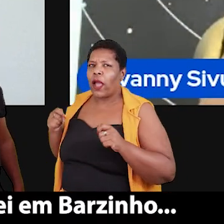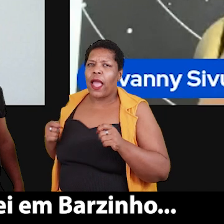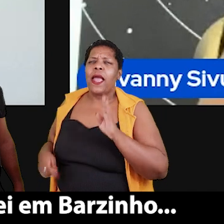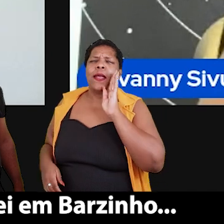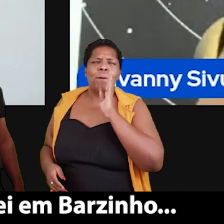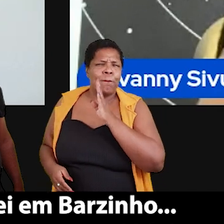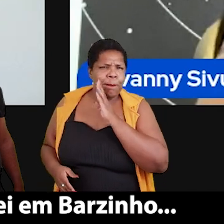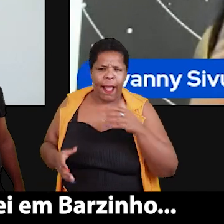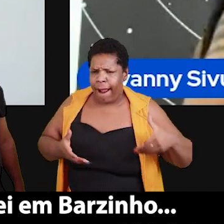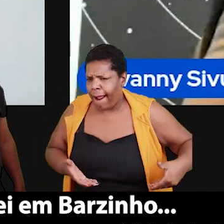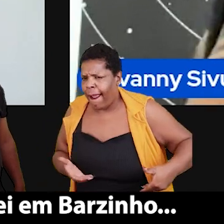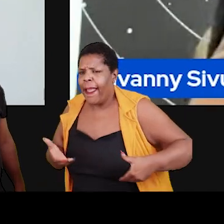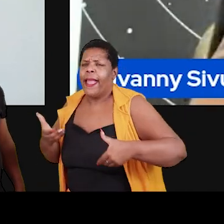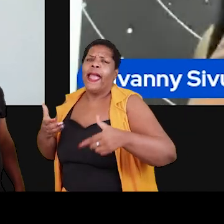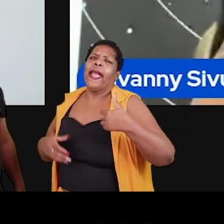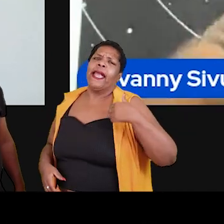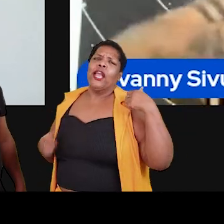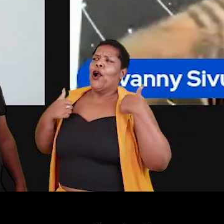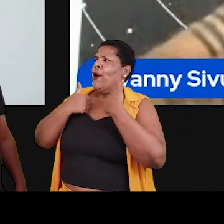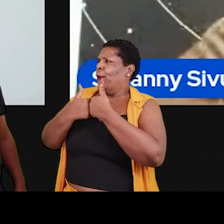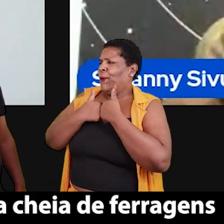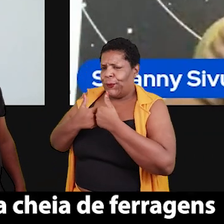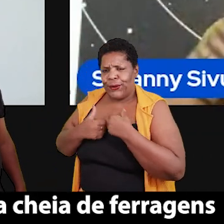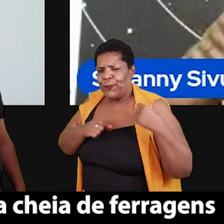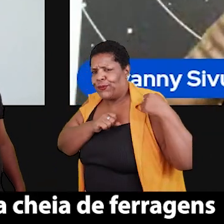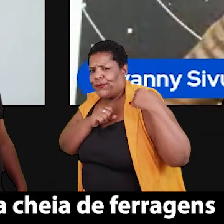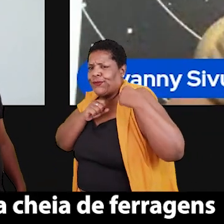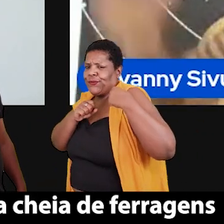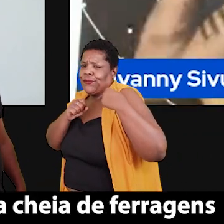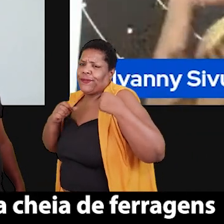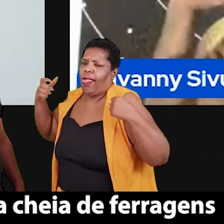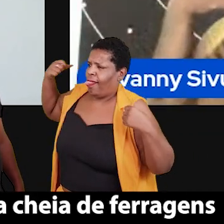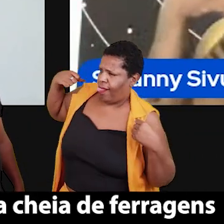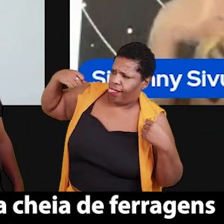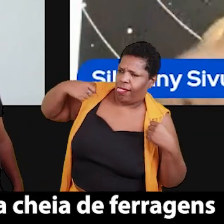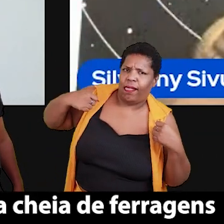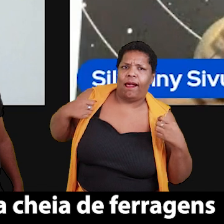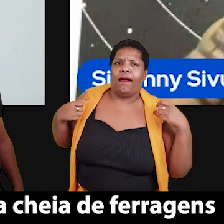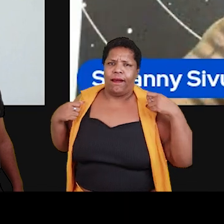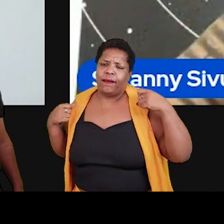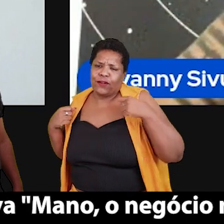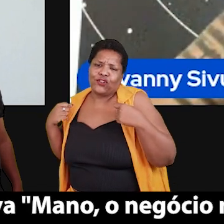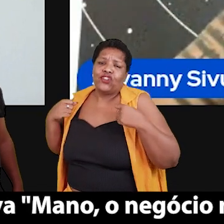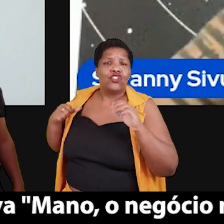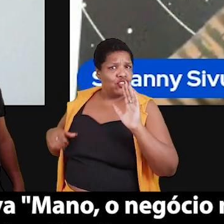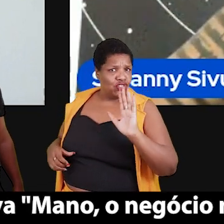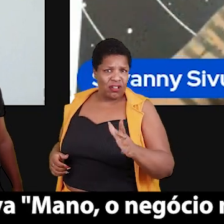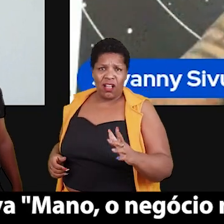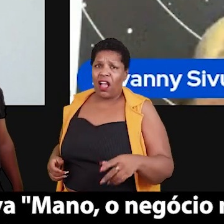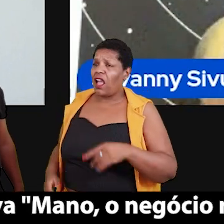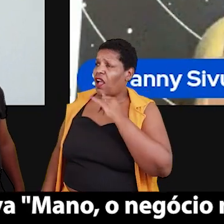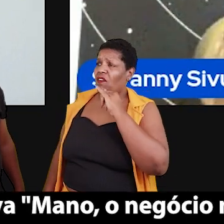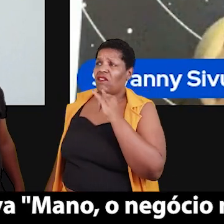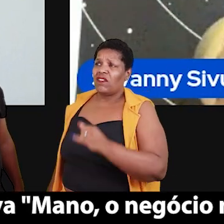barzinho, já carreguei instrumento, já fui de busão tocar com uma maletinha de ferragens e o carrão nas costas. Só que eu falava, mano,